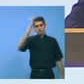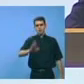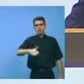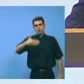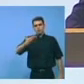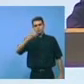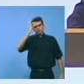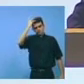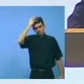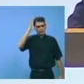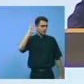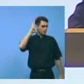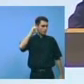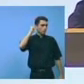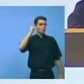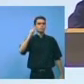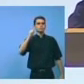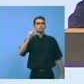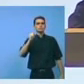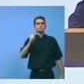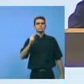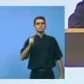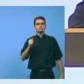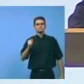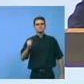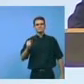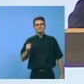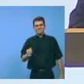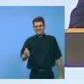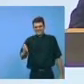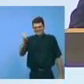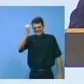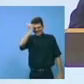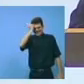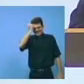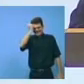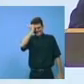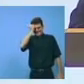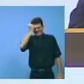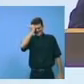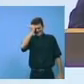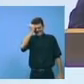rei ouviu a leitura do livro da lei, rasgou as vestes.